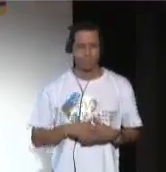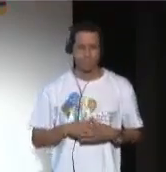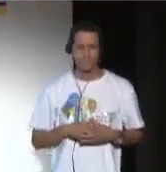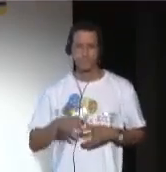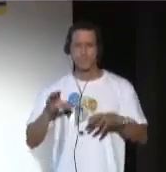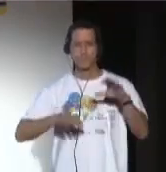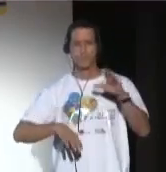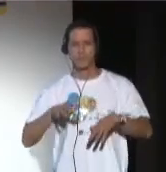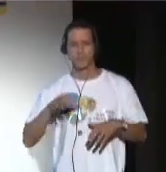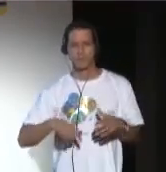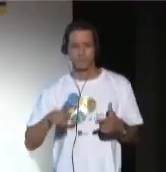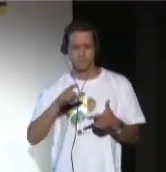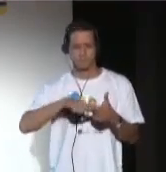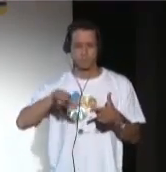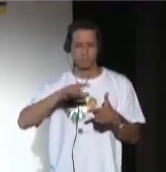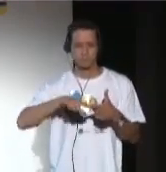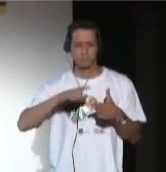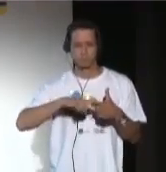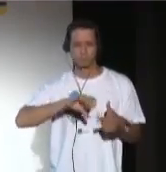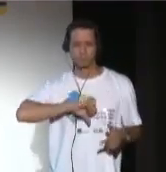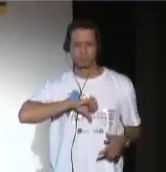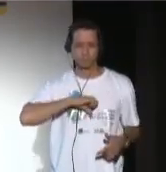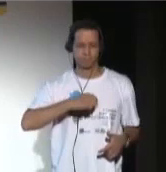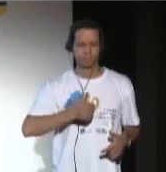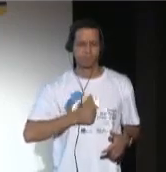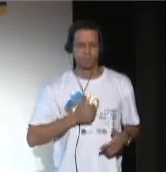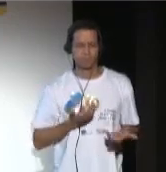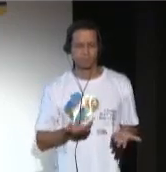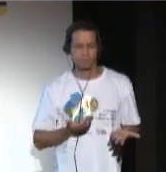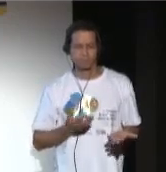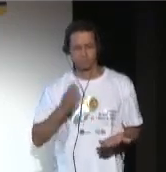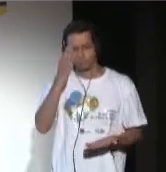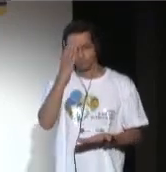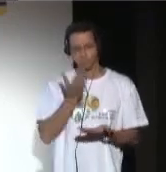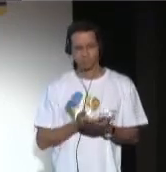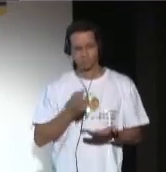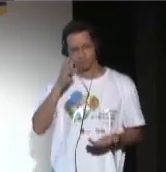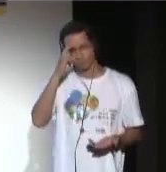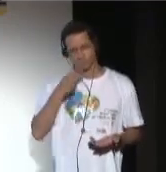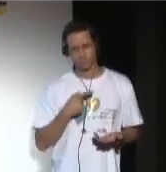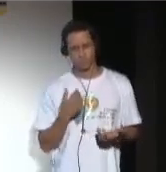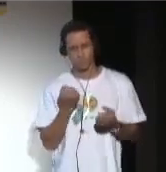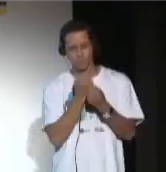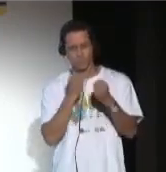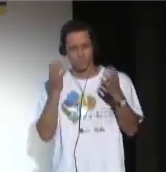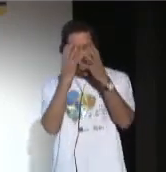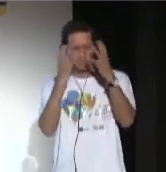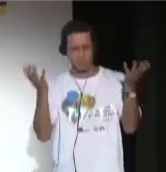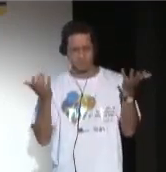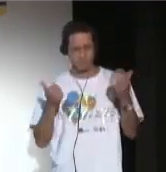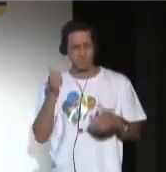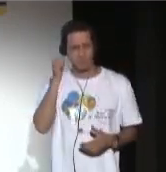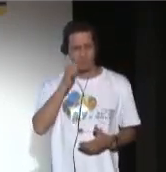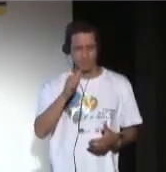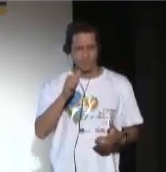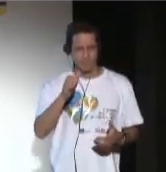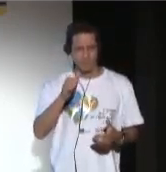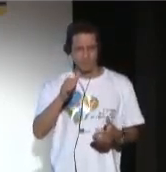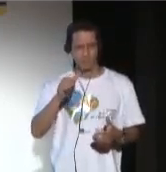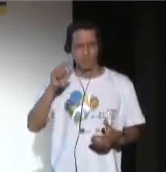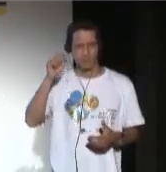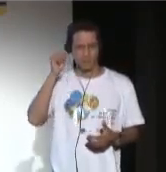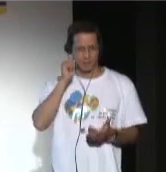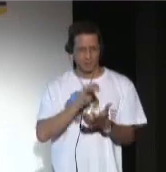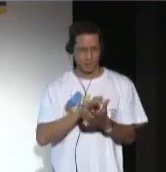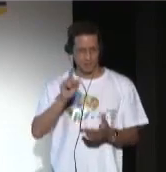Às vezes temos problemas aí com autoestima, com autoconfiança e com estresse. A minha esposa é uma psicóloga e